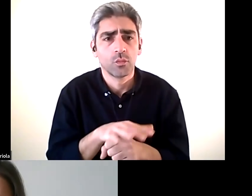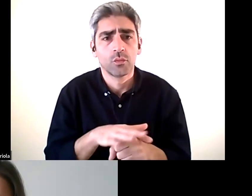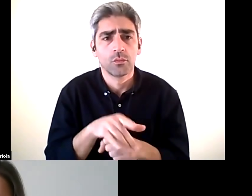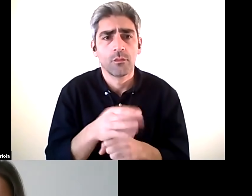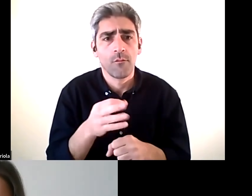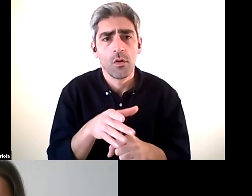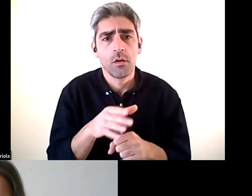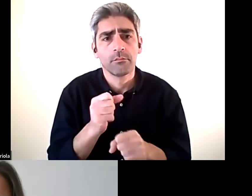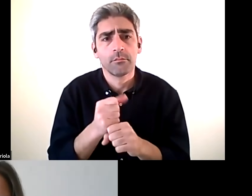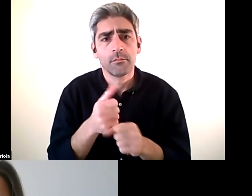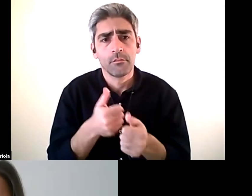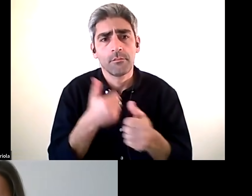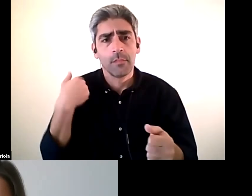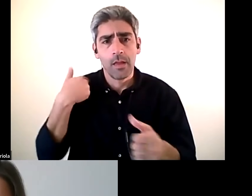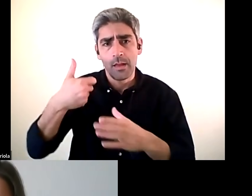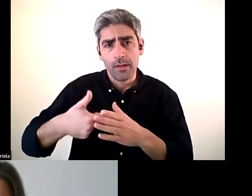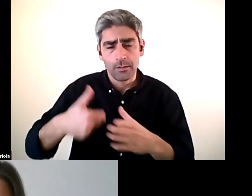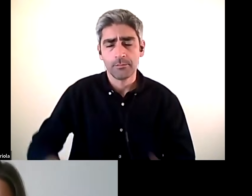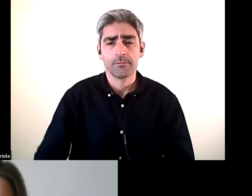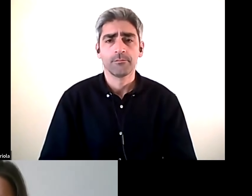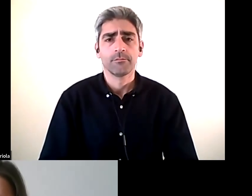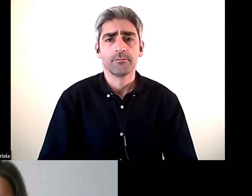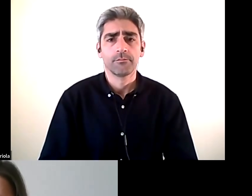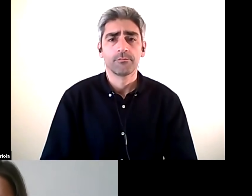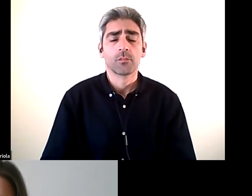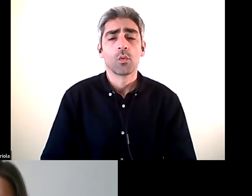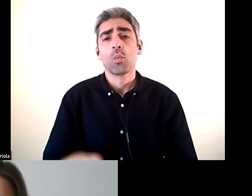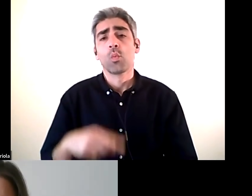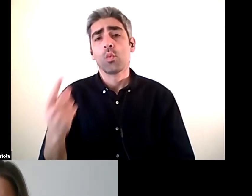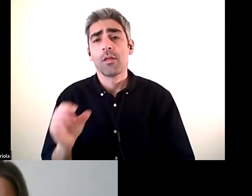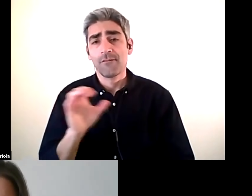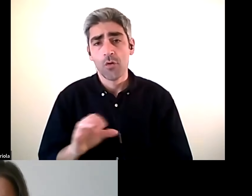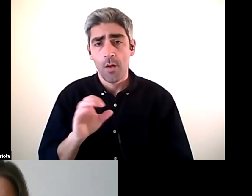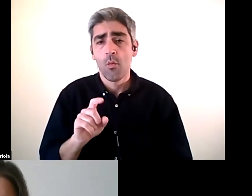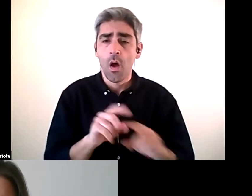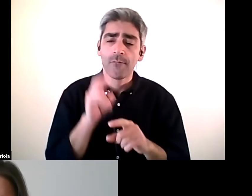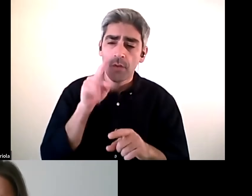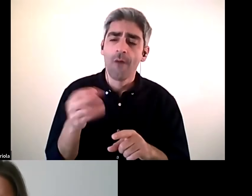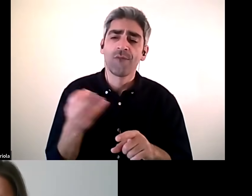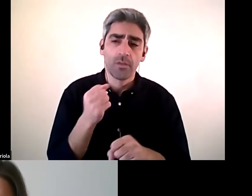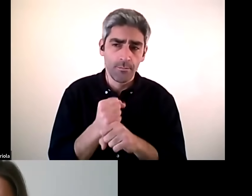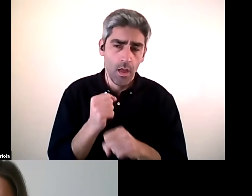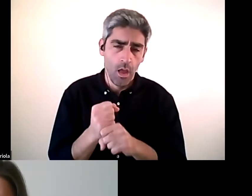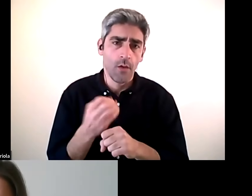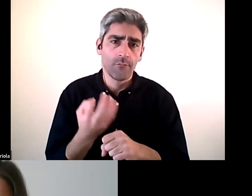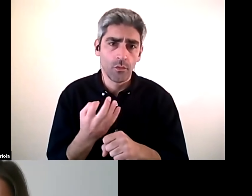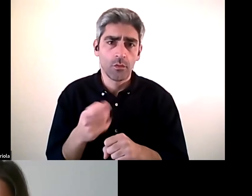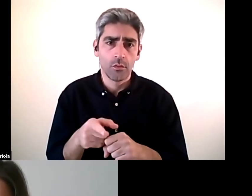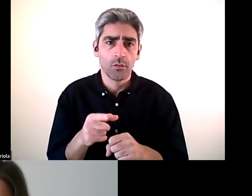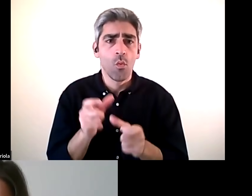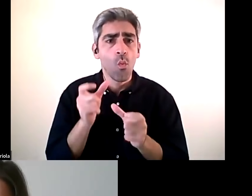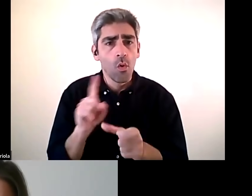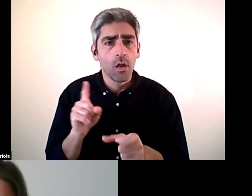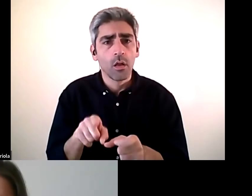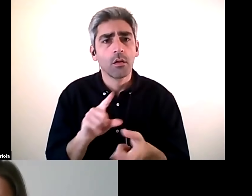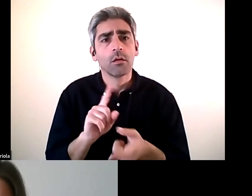estivesse a ser prestado a partir de casa. Outra forma de reconhecimento do trabalho feito a partir de casa e não o controle tem que